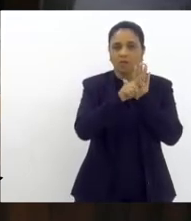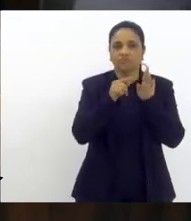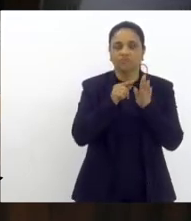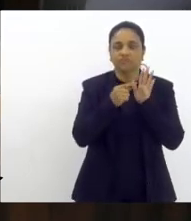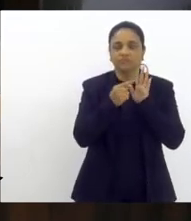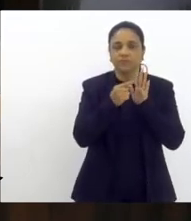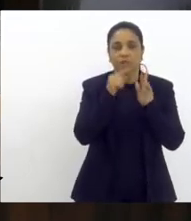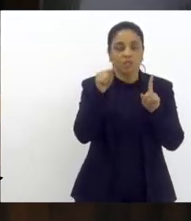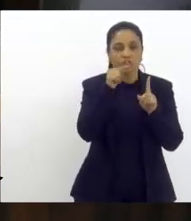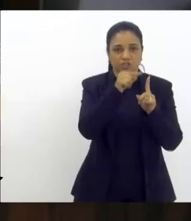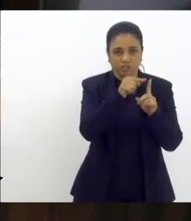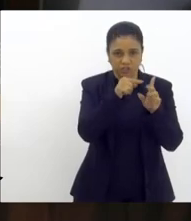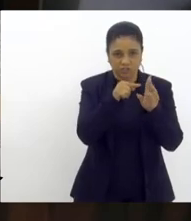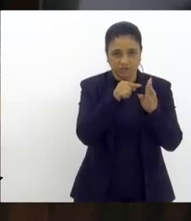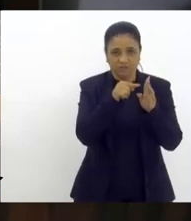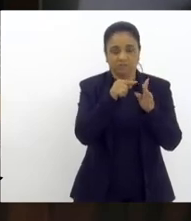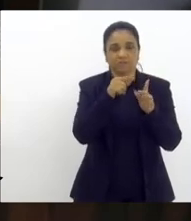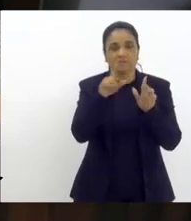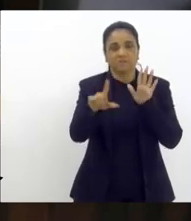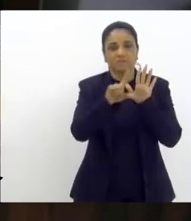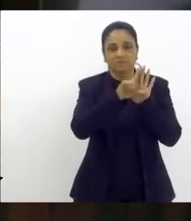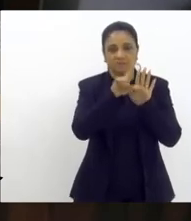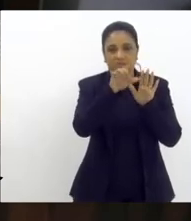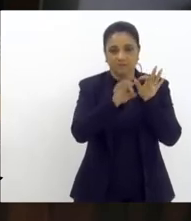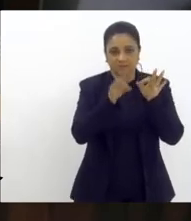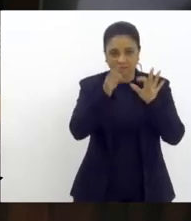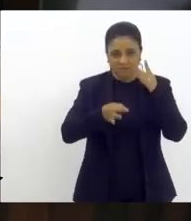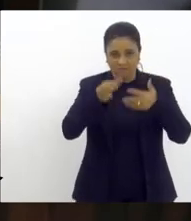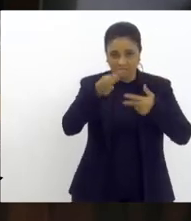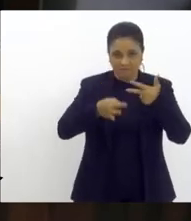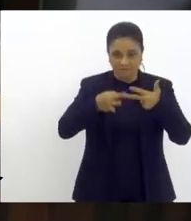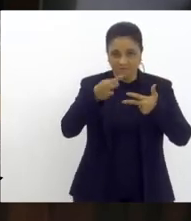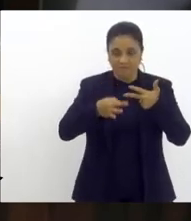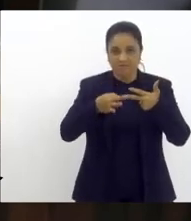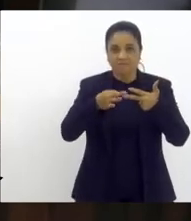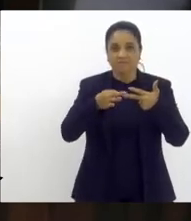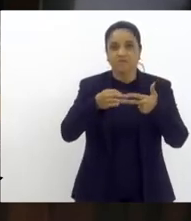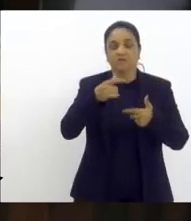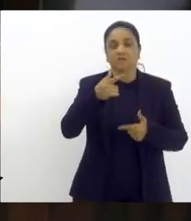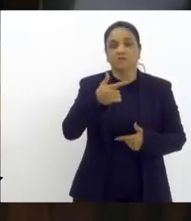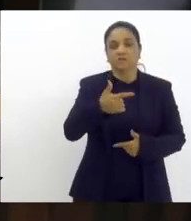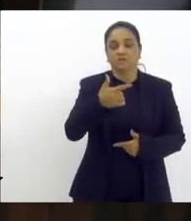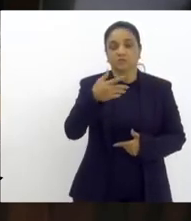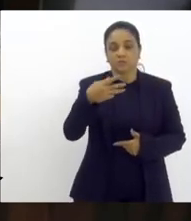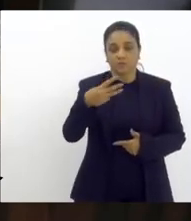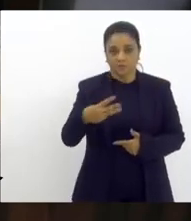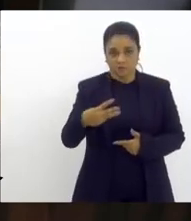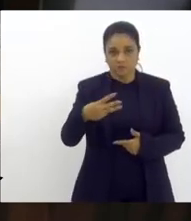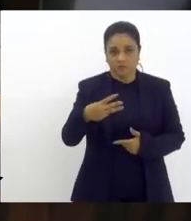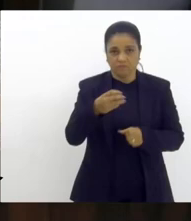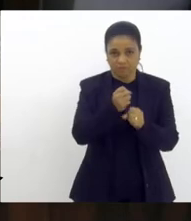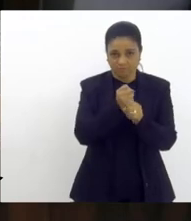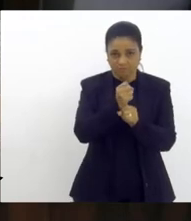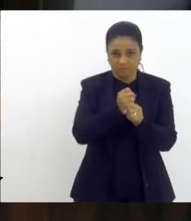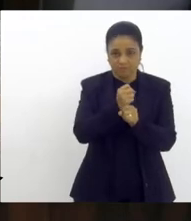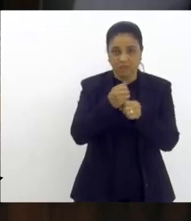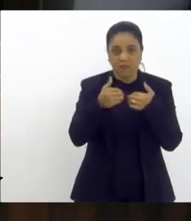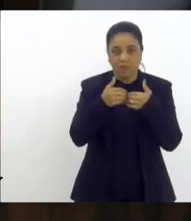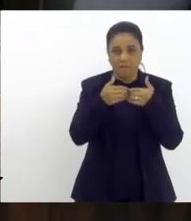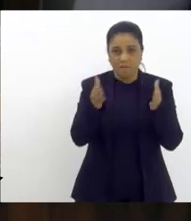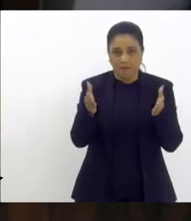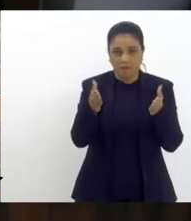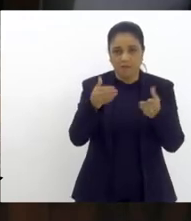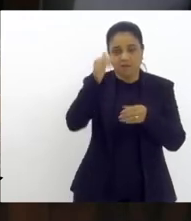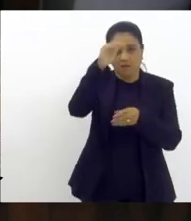Legislativa número 13 2023 Atenção senhores e senhoras deputadas está aberta